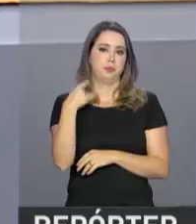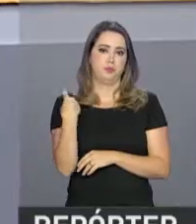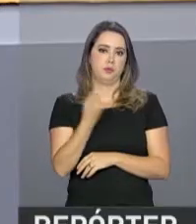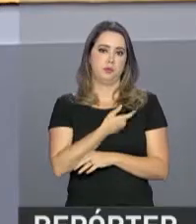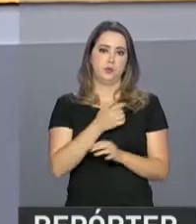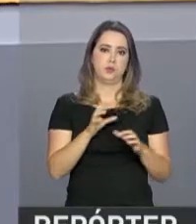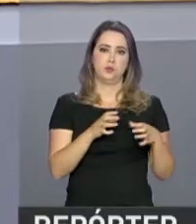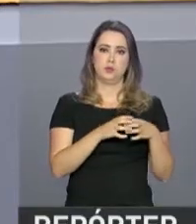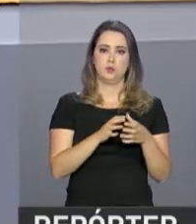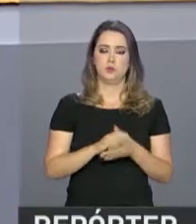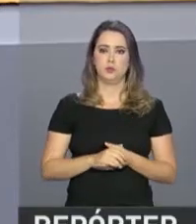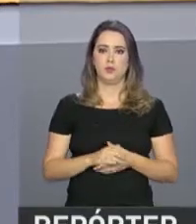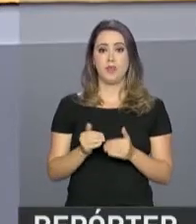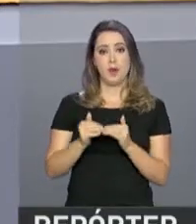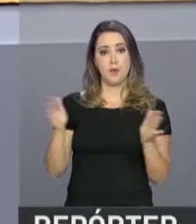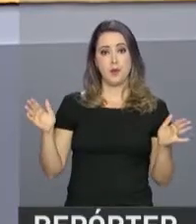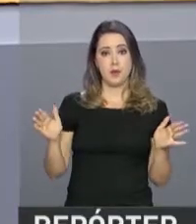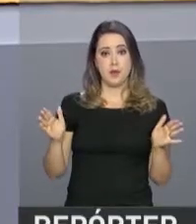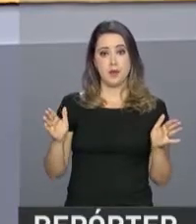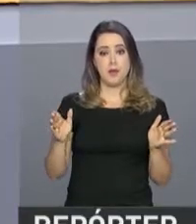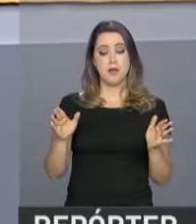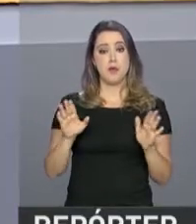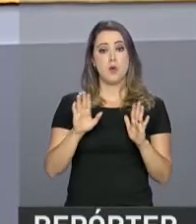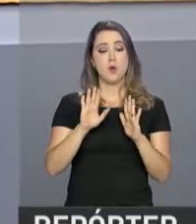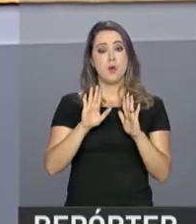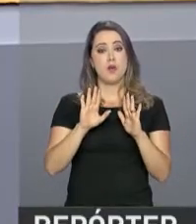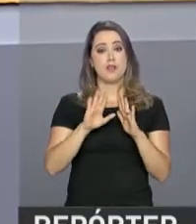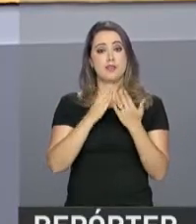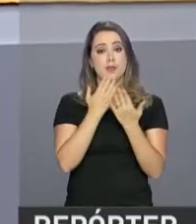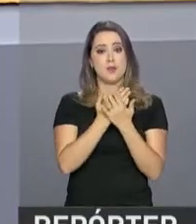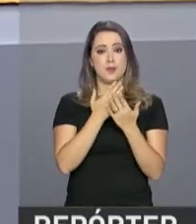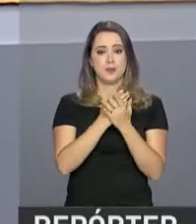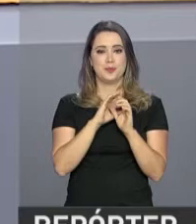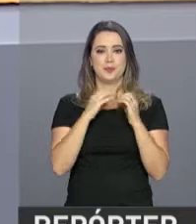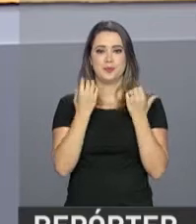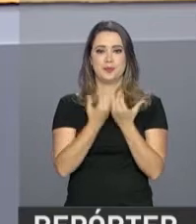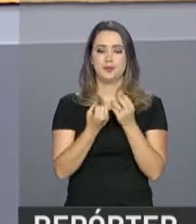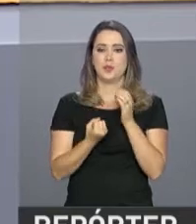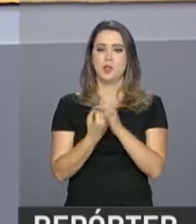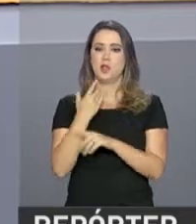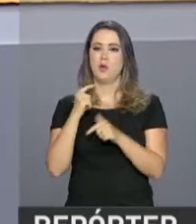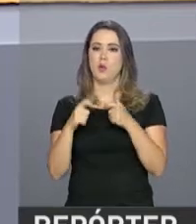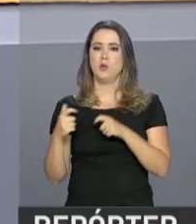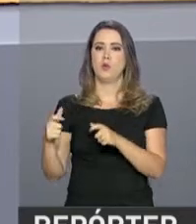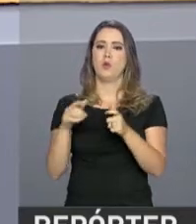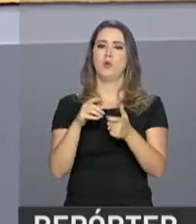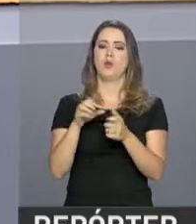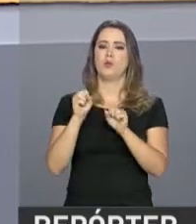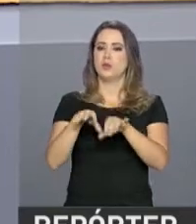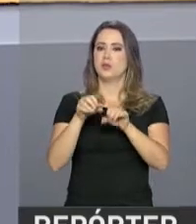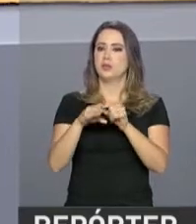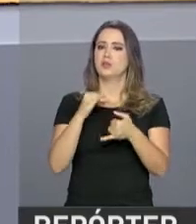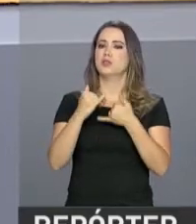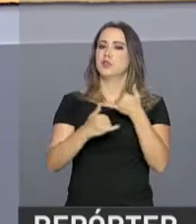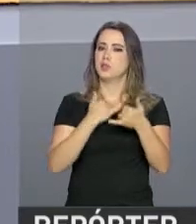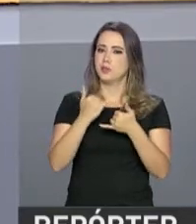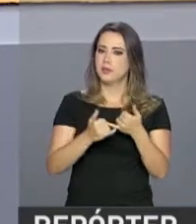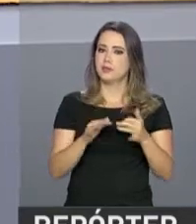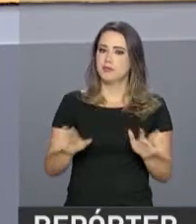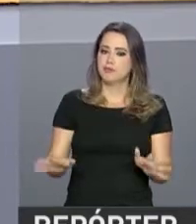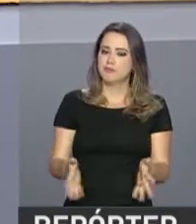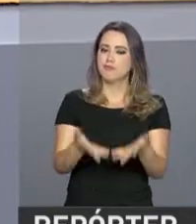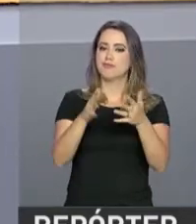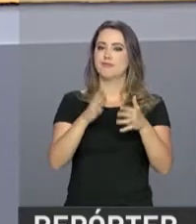órgãos. Abrir os portões da escola para a comunidade, criar um espaço educativo e de lazer para promover a inclusão